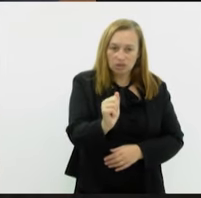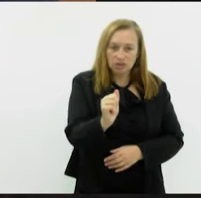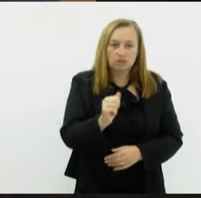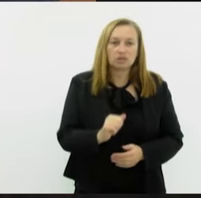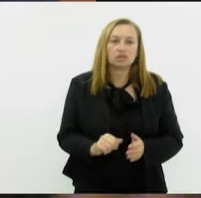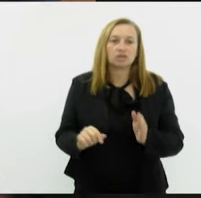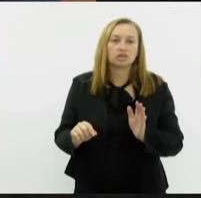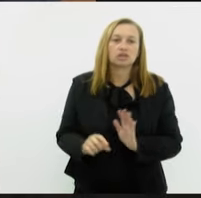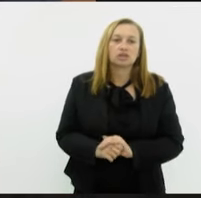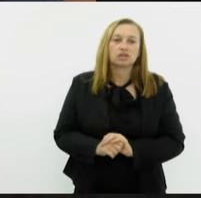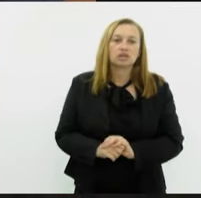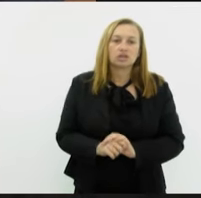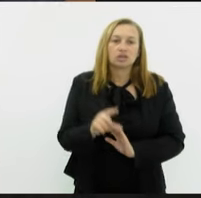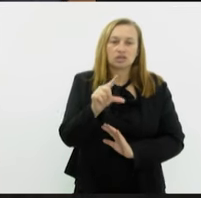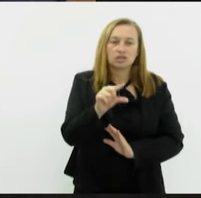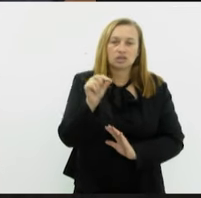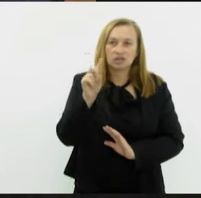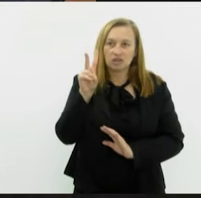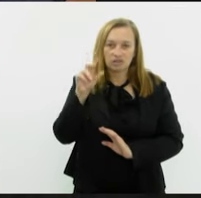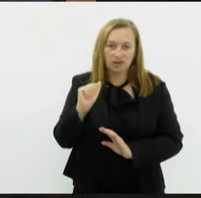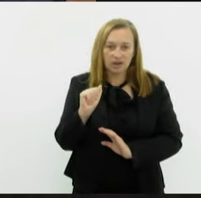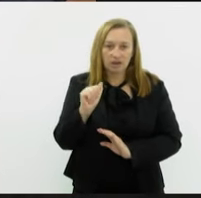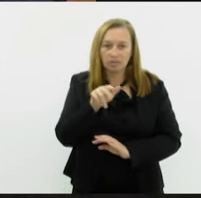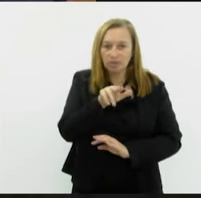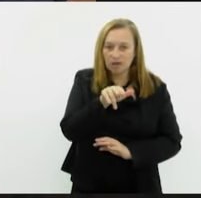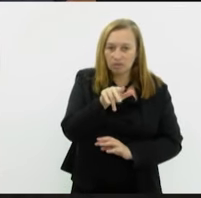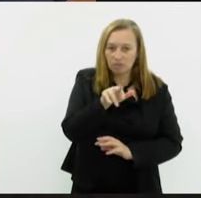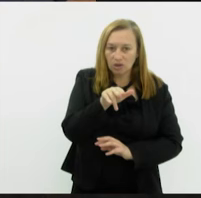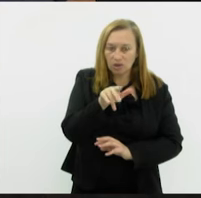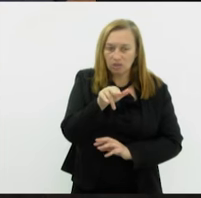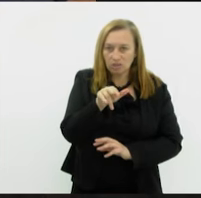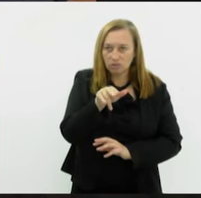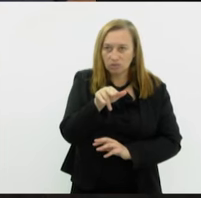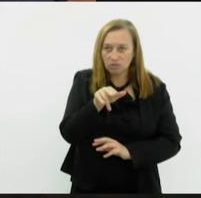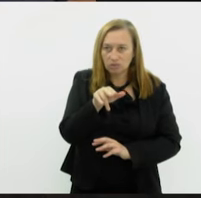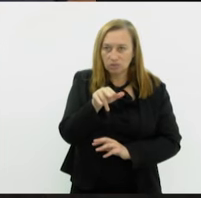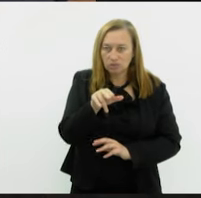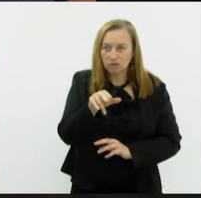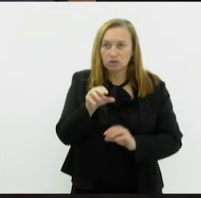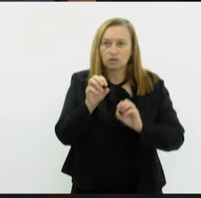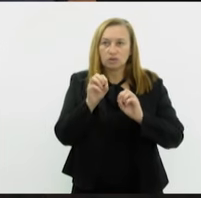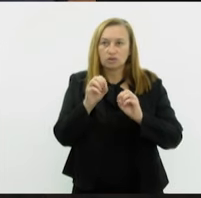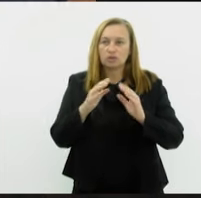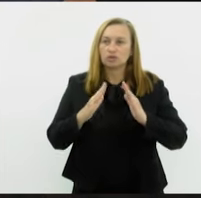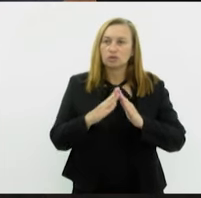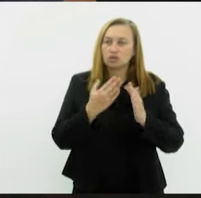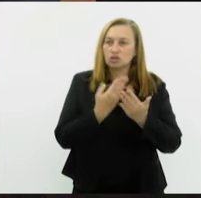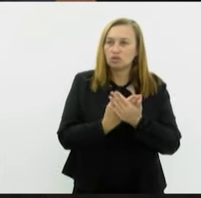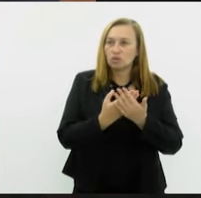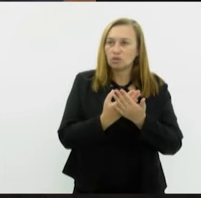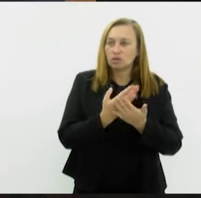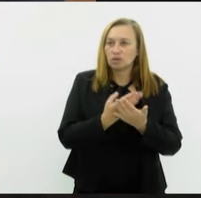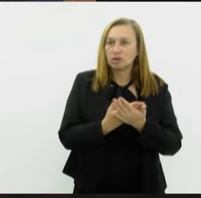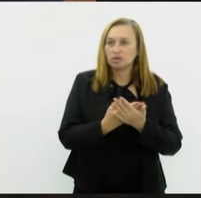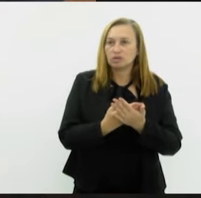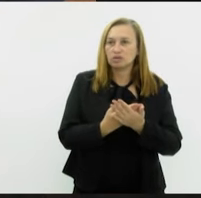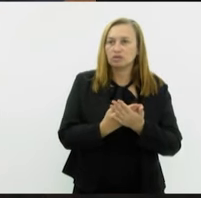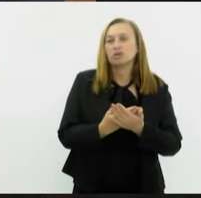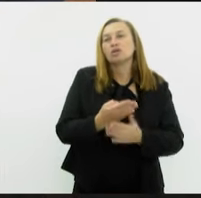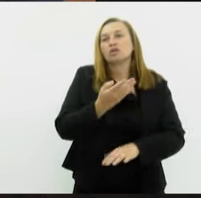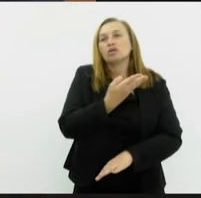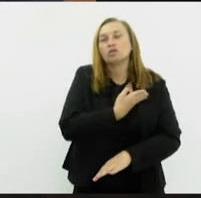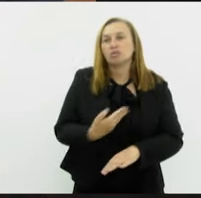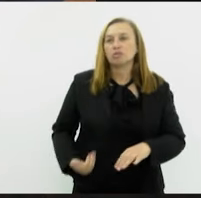dispõe sobre a preferência de vagas para irmãos no mesmo estabelecimento de ensino público no estado do Rio de Janeiro, respeitando-se